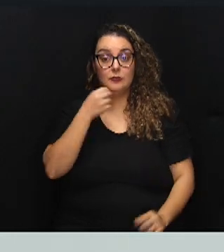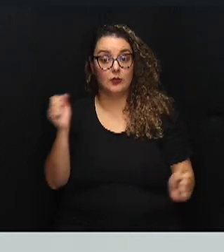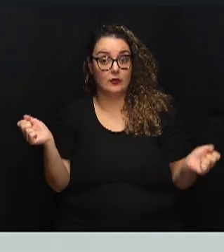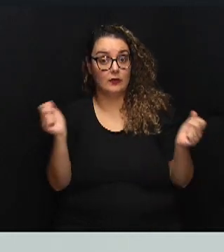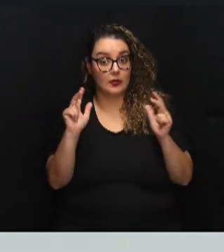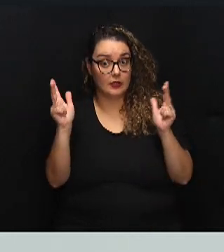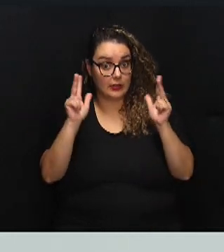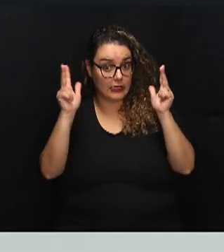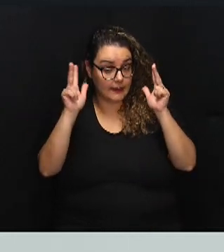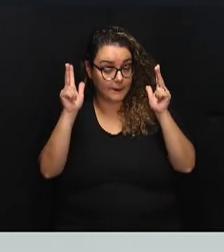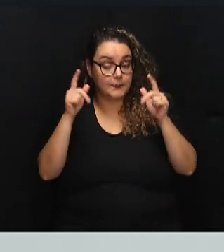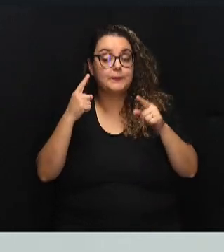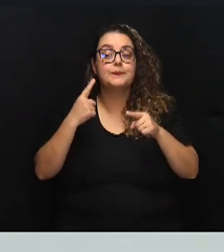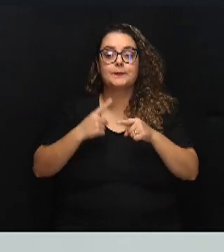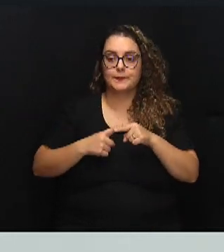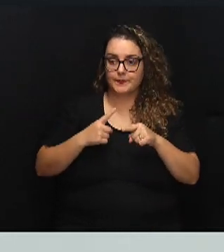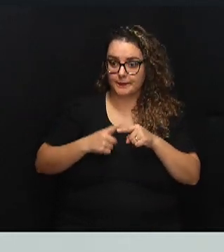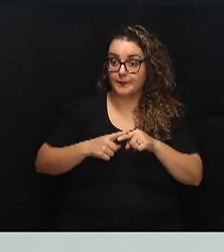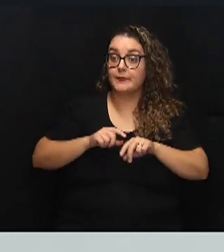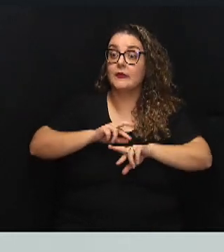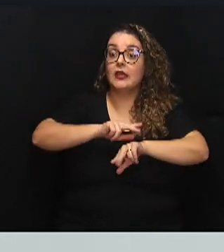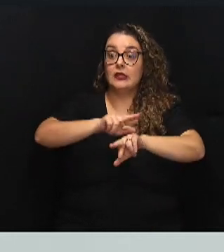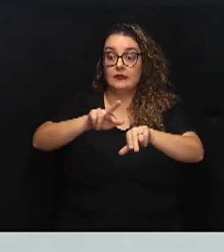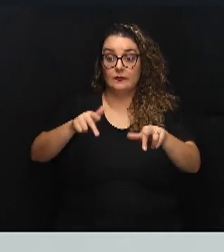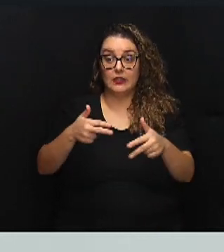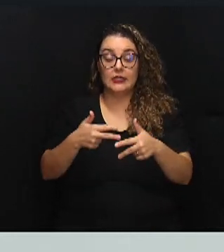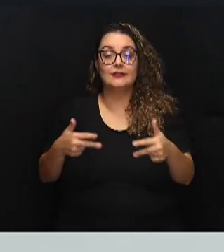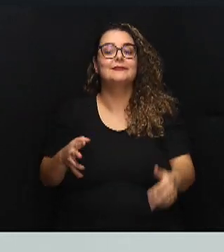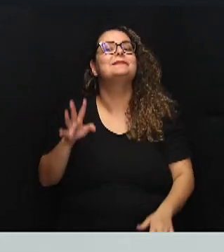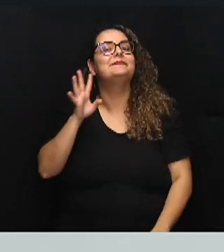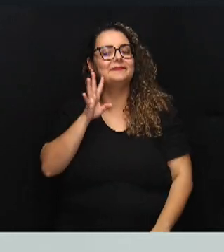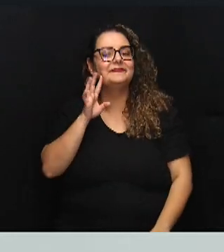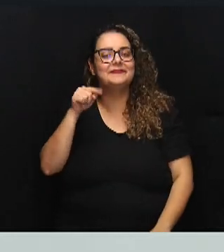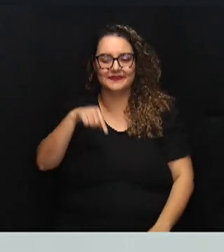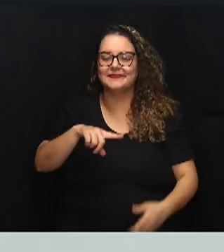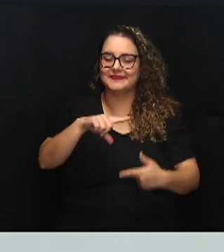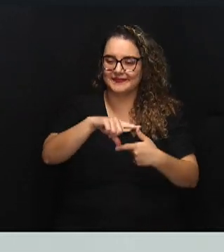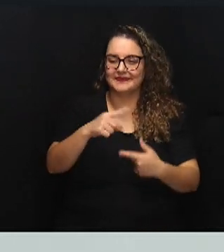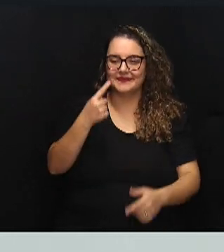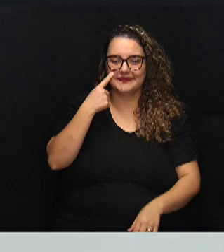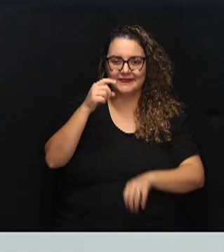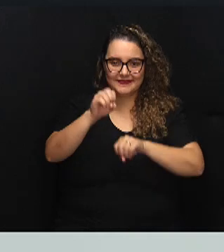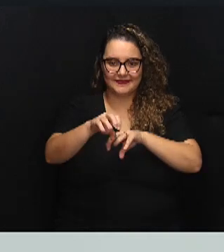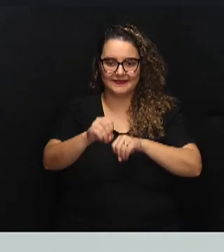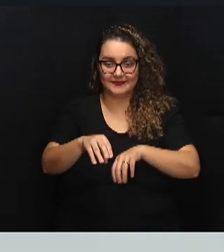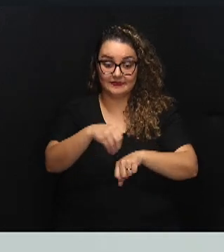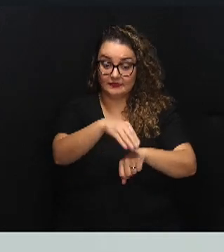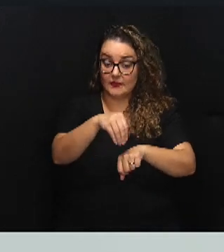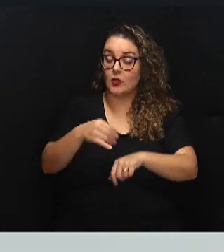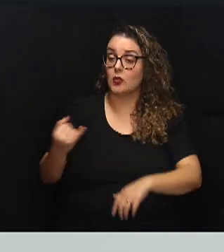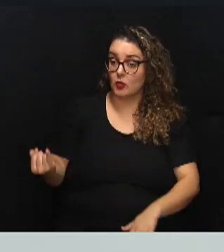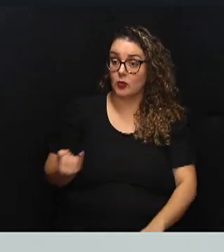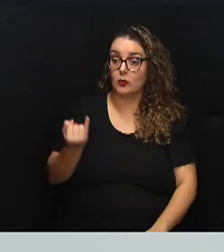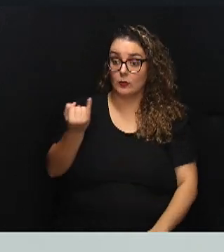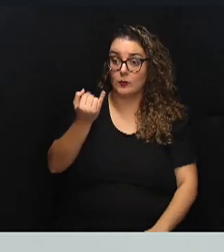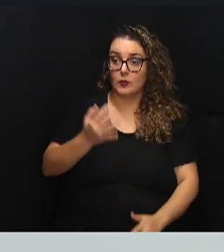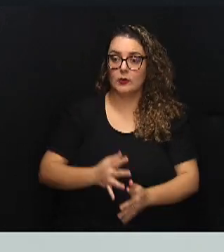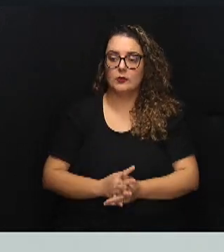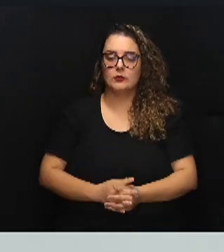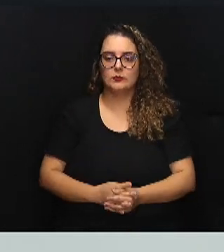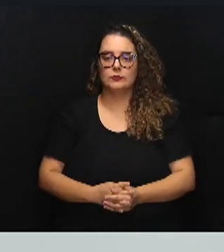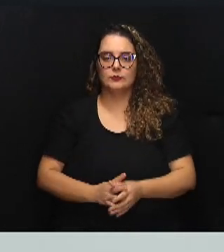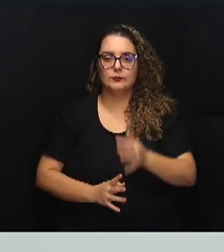ligadinha, porque vem bastante coisa bacana neste quadro de Olho na Educação, dicas importantes. Nós